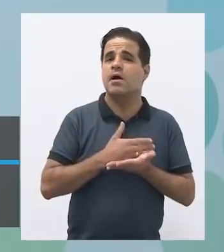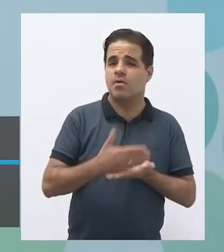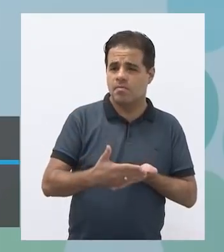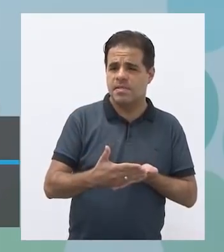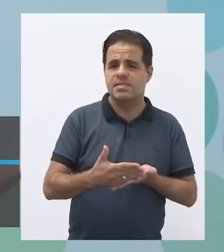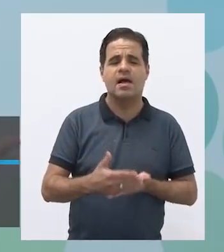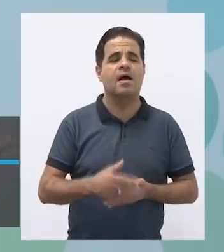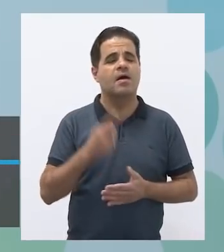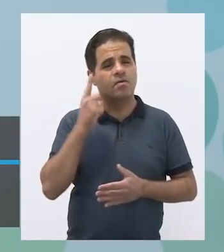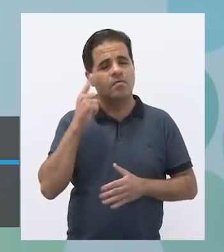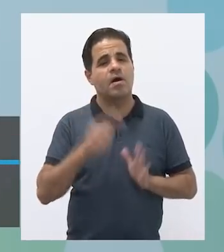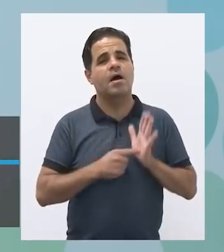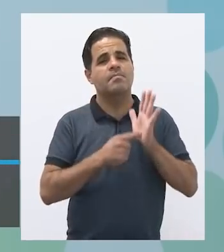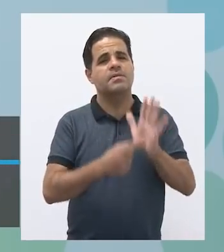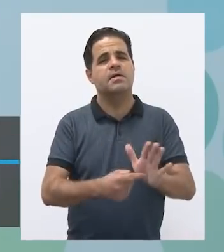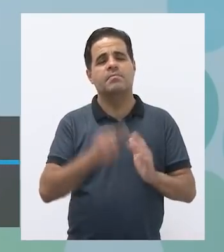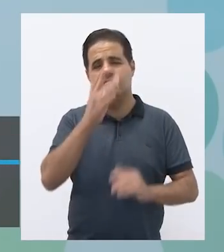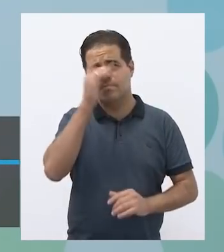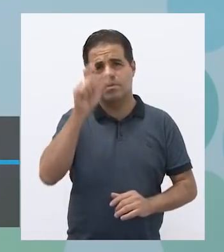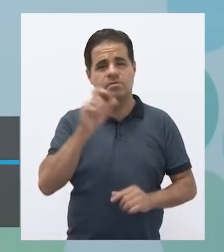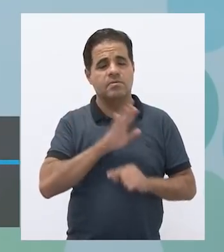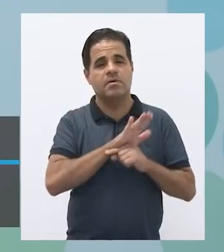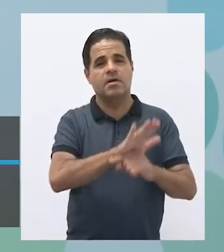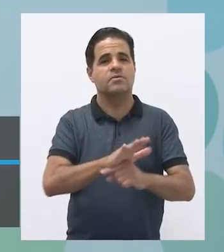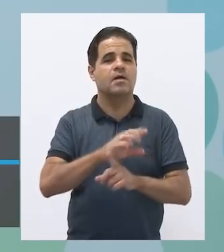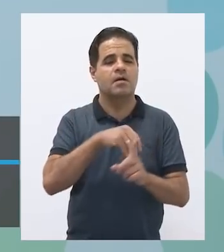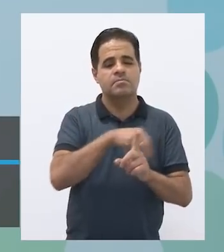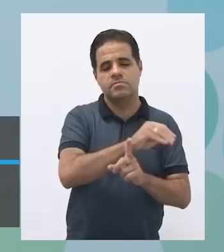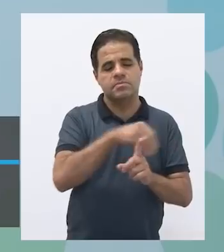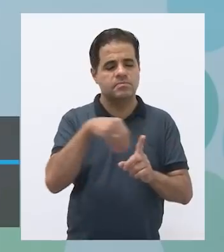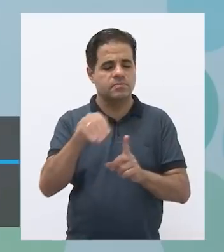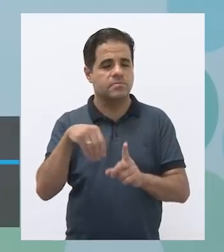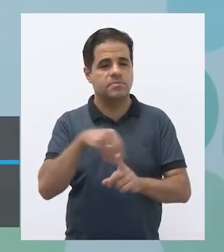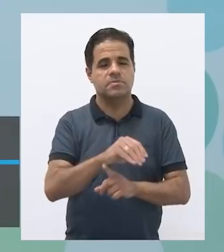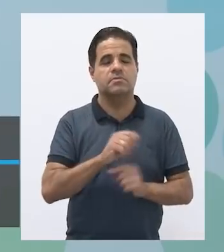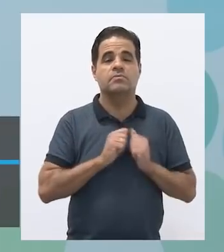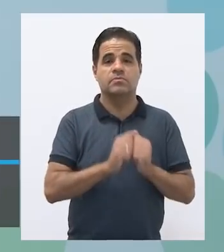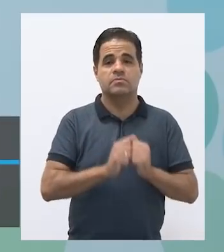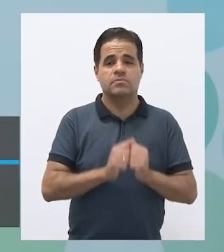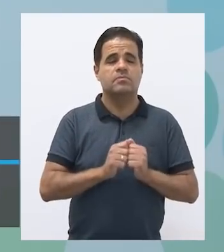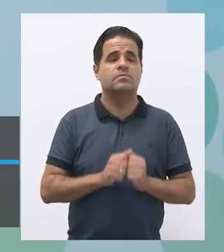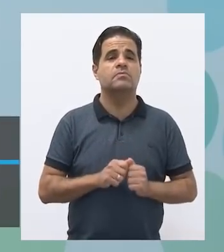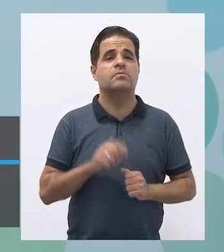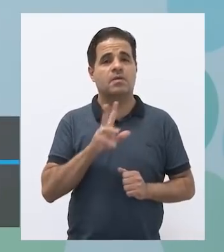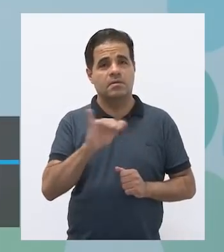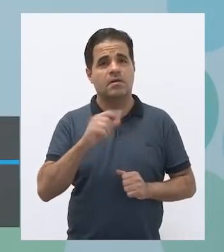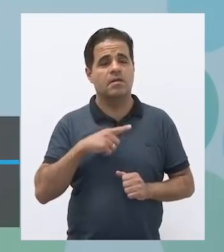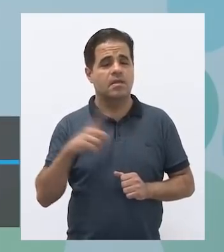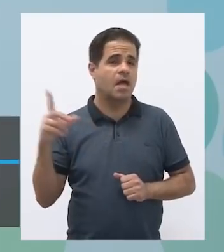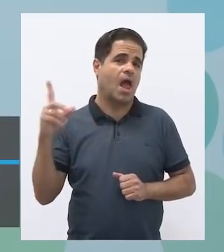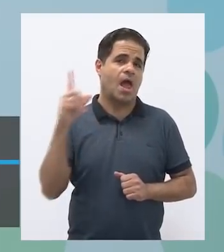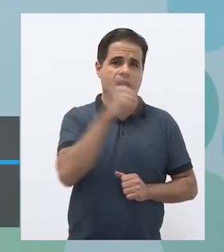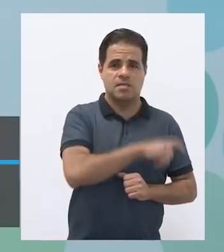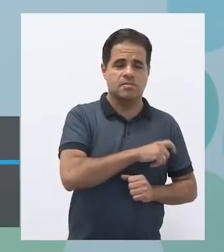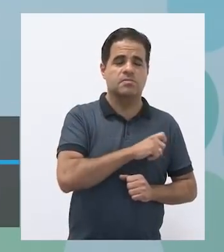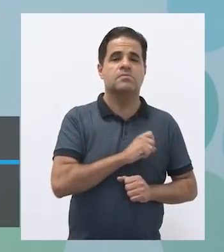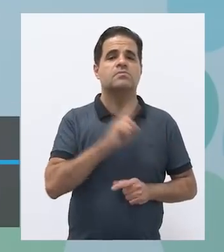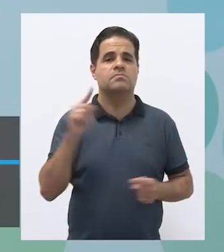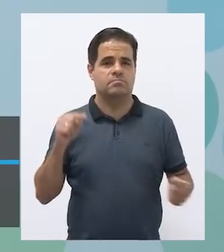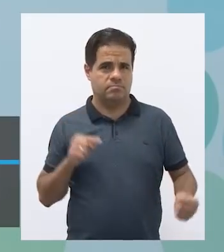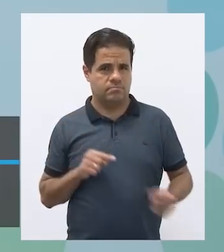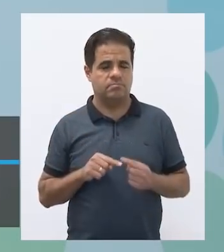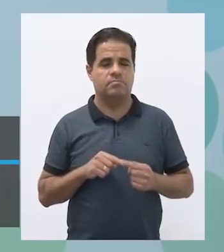né, eu vou apresentar a pessoa que vai ajudar a mediar aqui comigo e vai ter a difícil missão